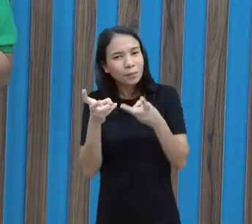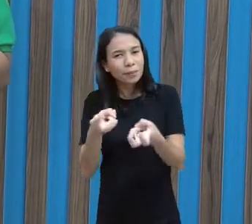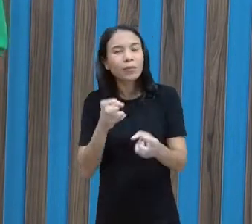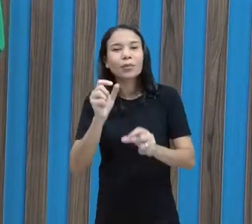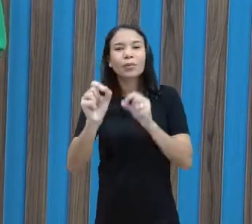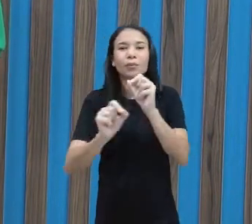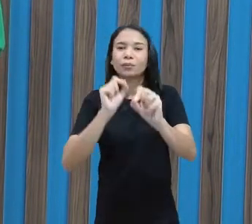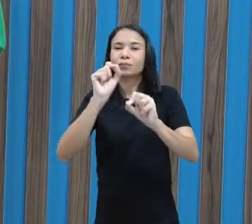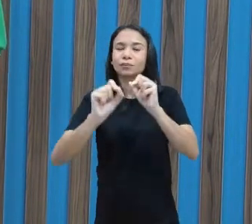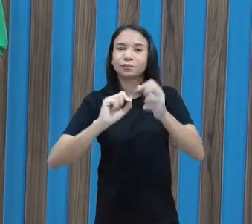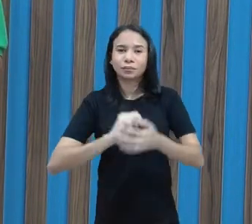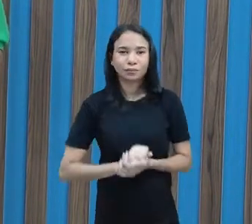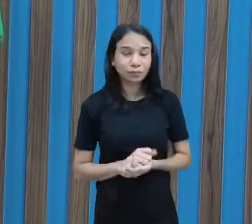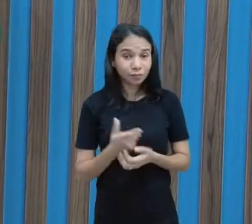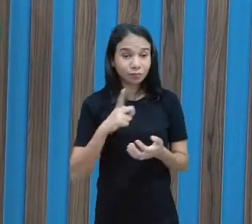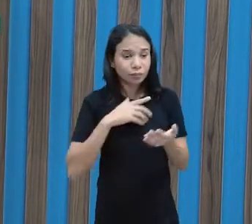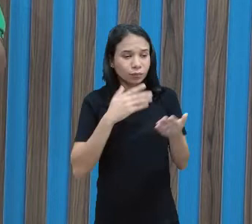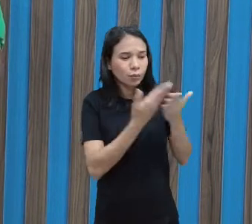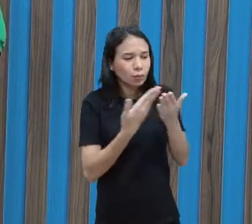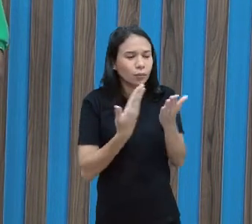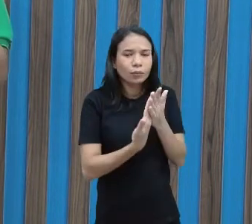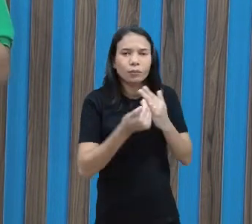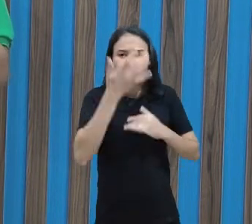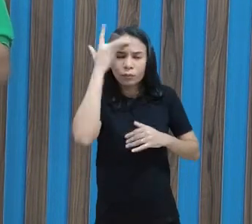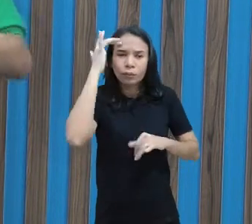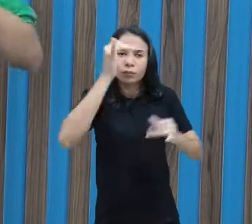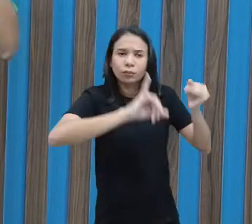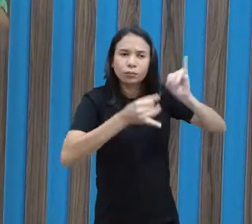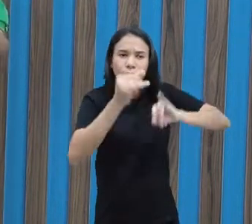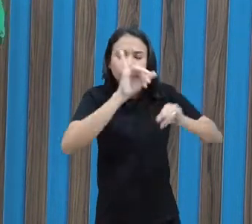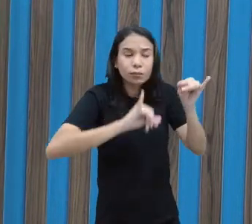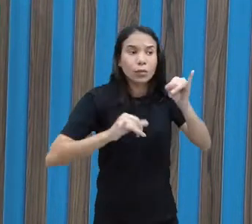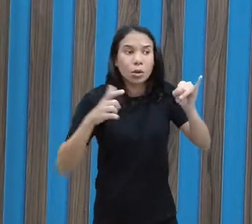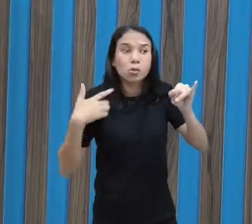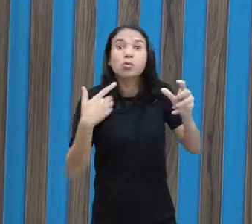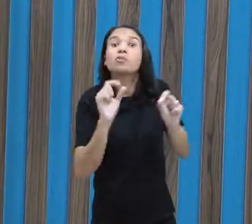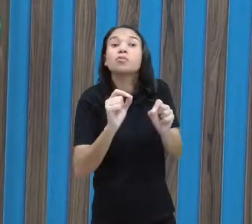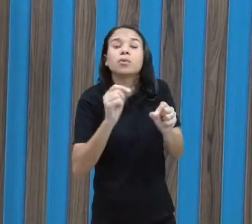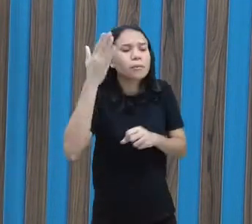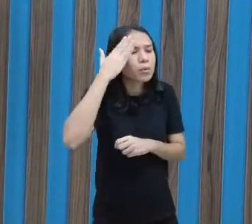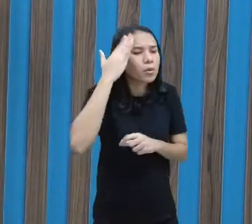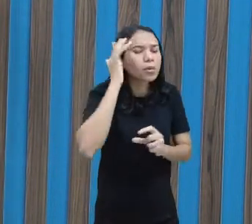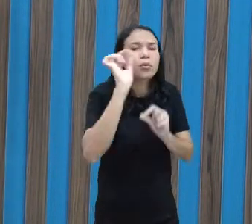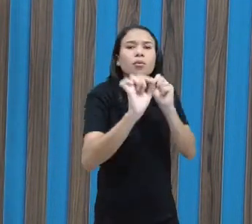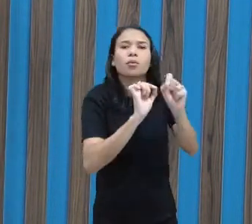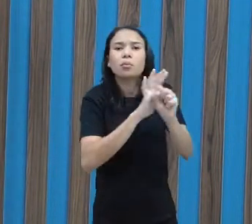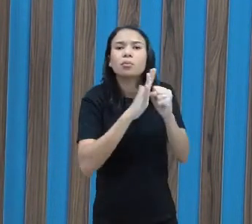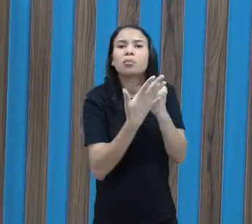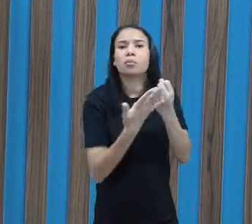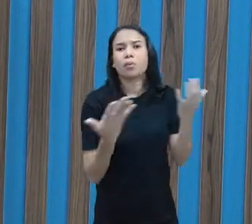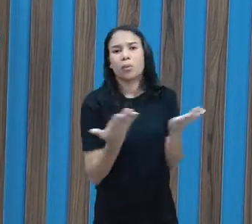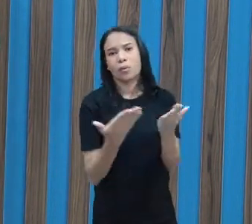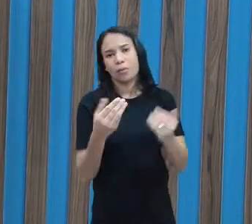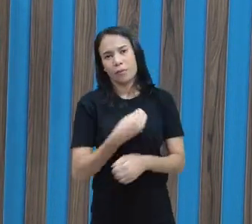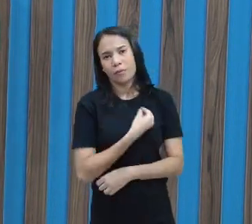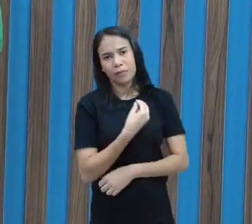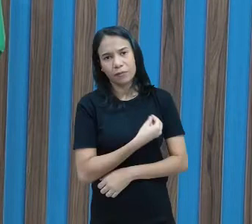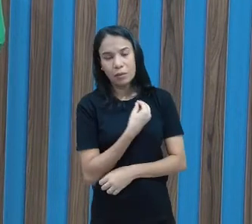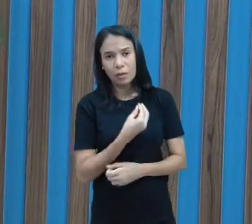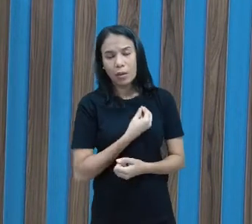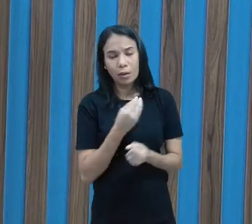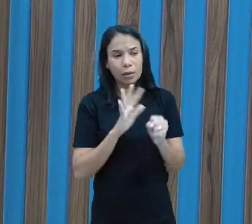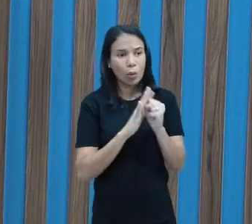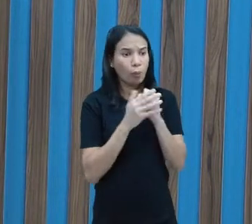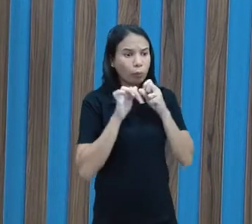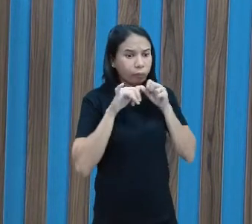com os estudos relacionados à corrida, né, para tentar entender esse momento que a gente está vivendo de